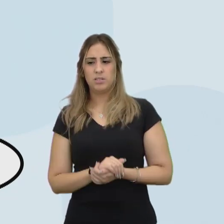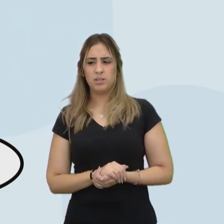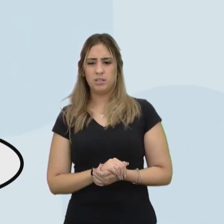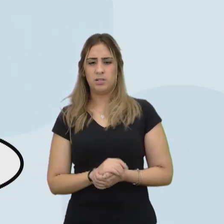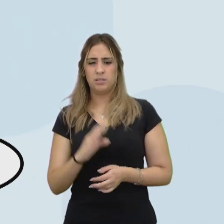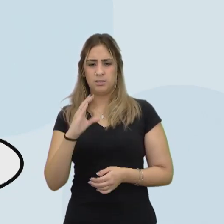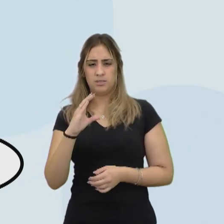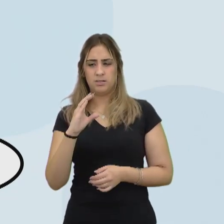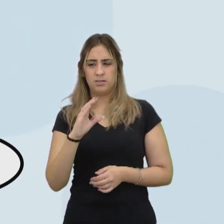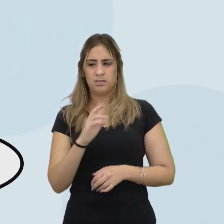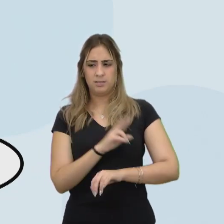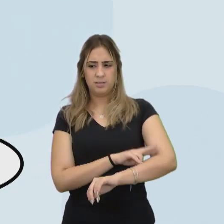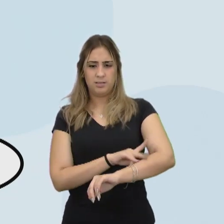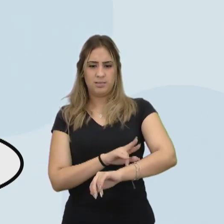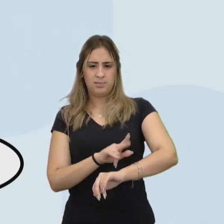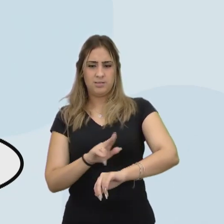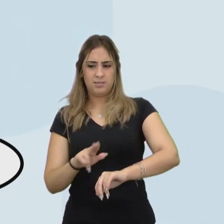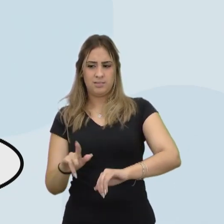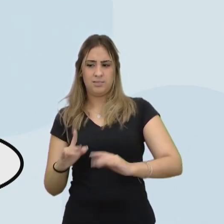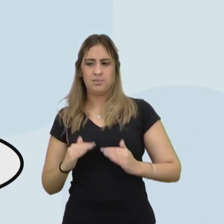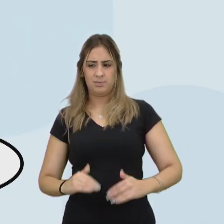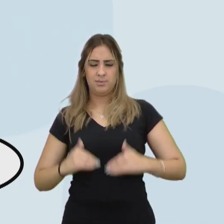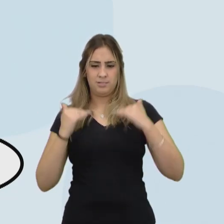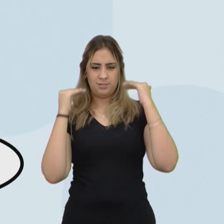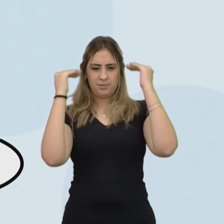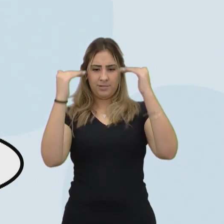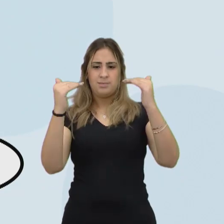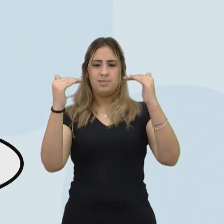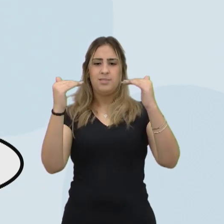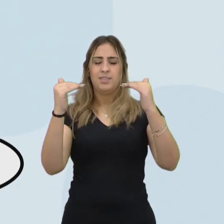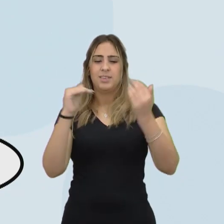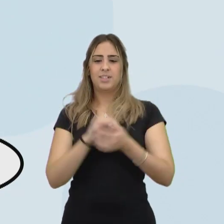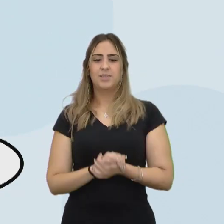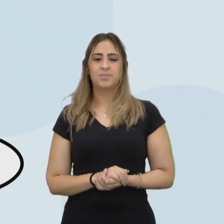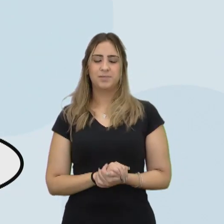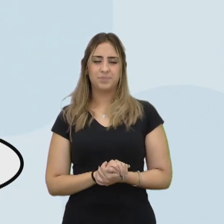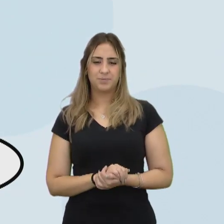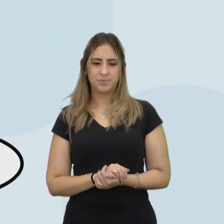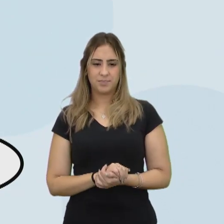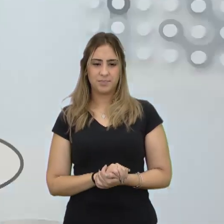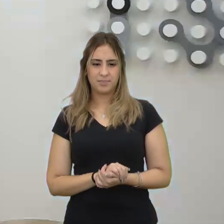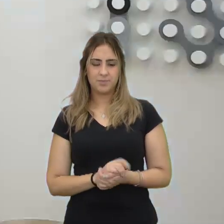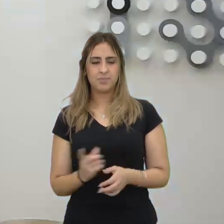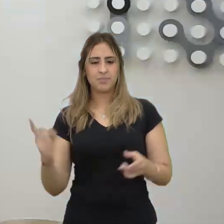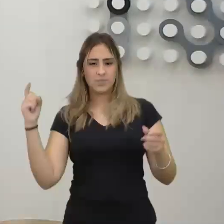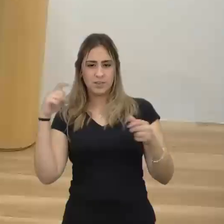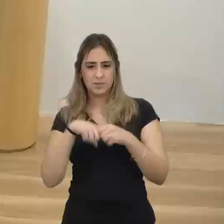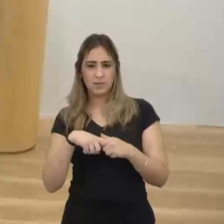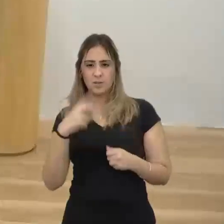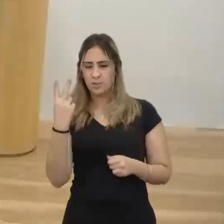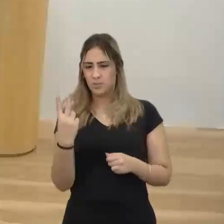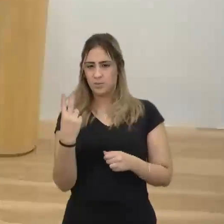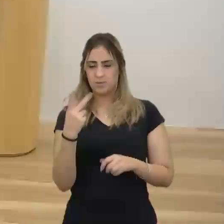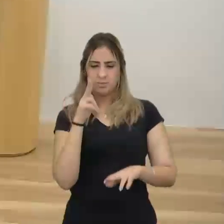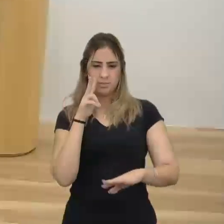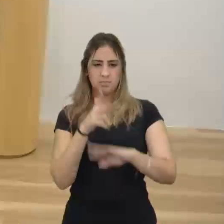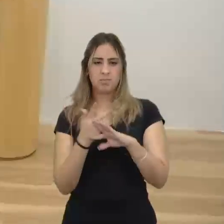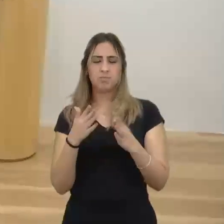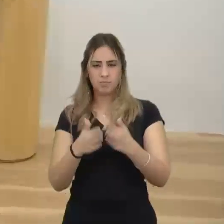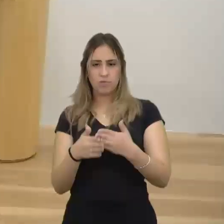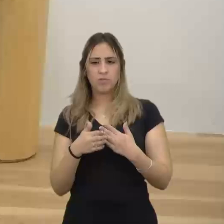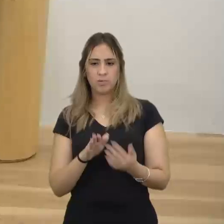eu estou usando aqui a expressão casta, porque é gente que não quer se misturar. Volta aqui na 2 na geral para nós.